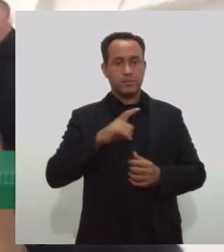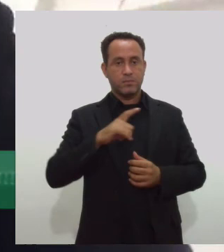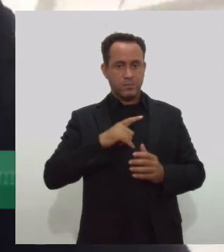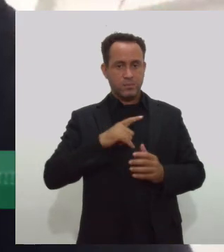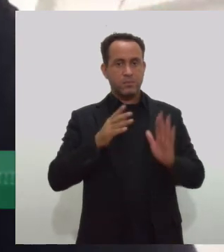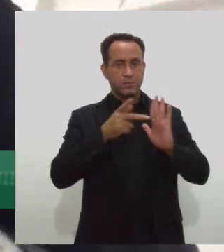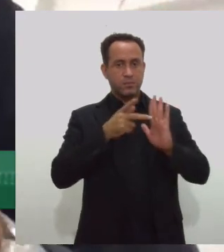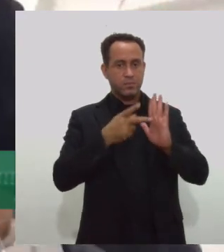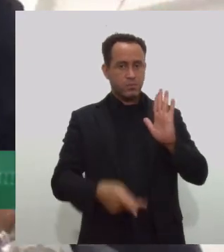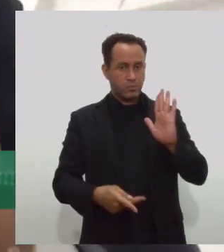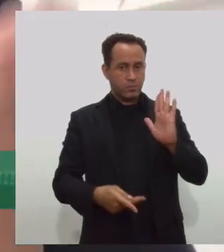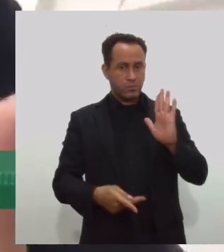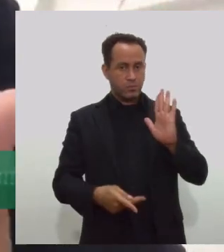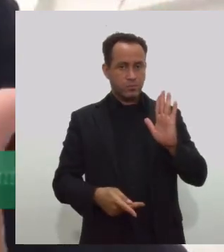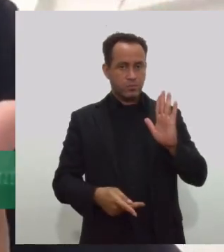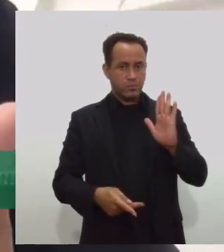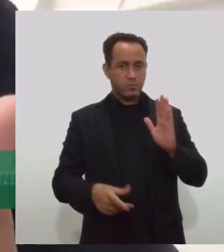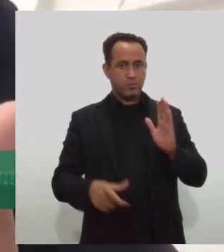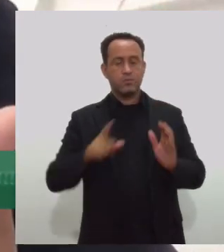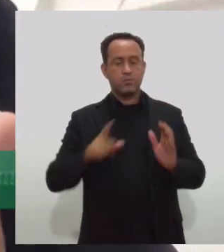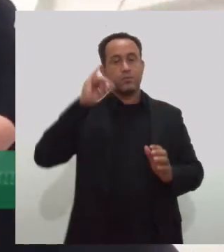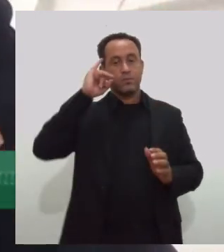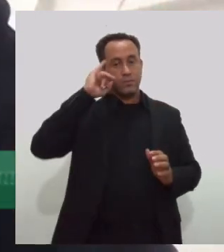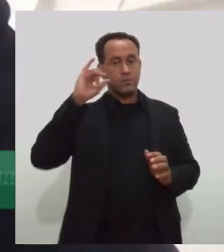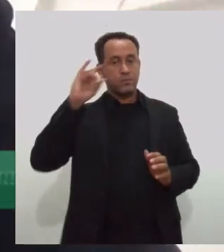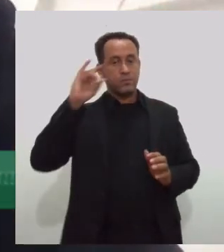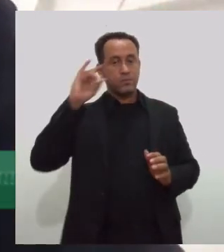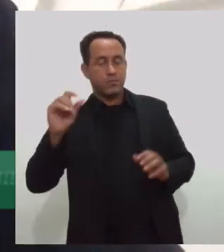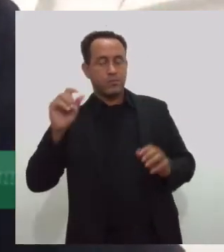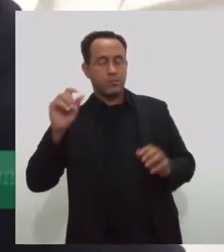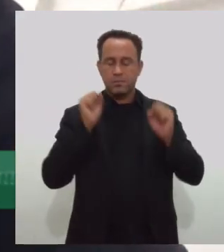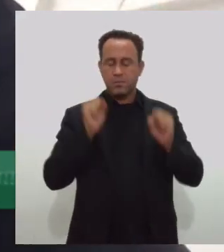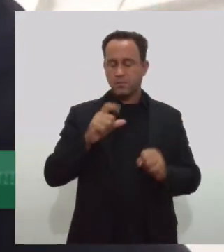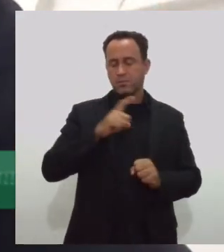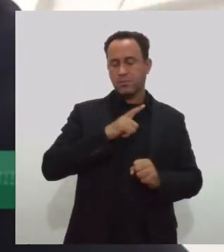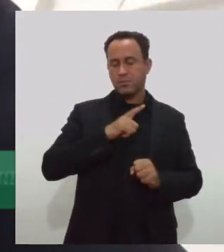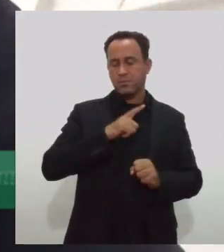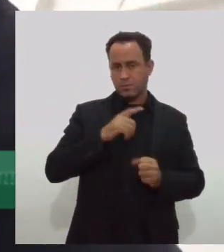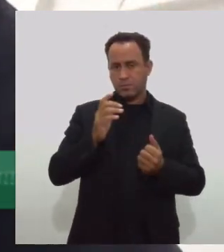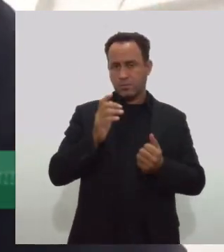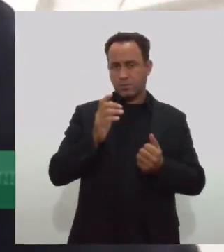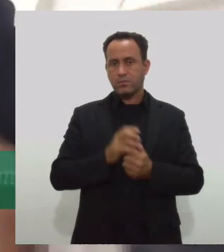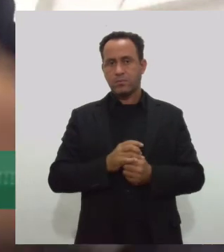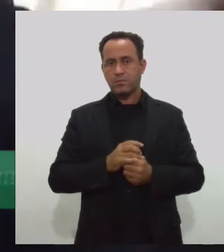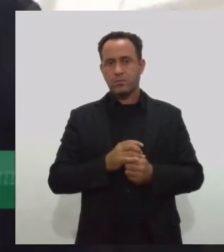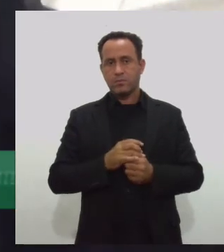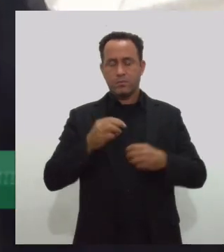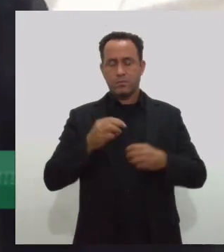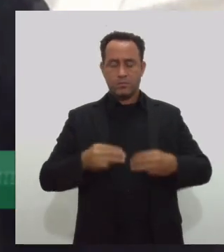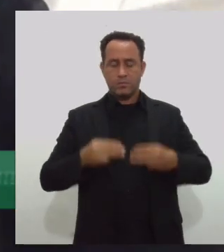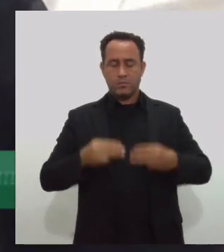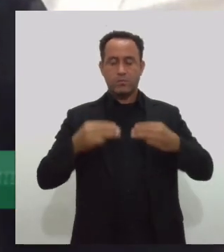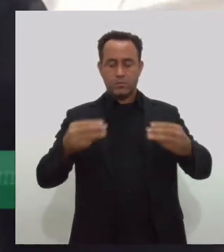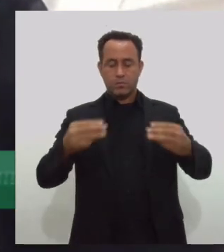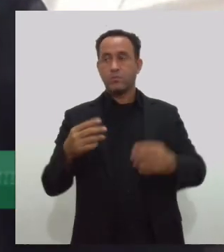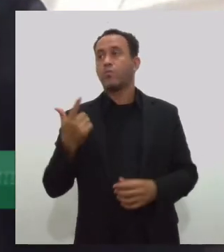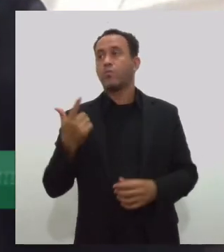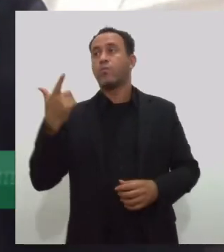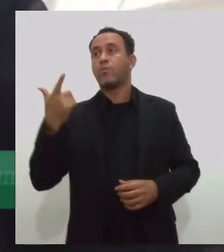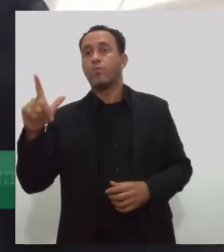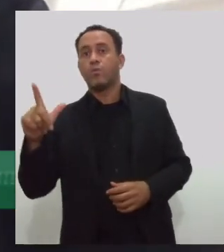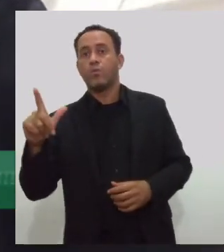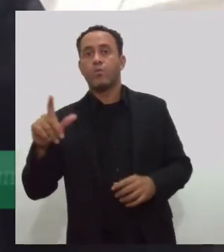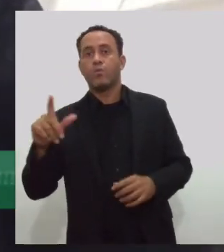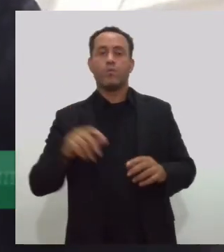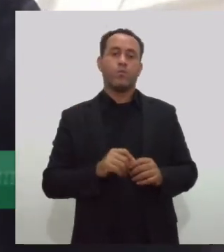há essa ideia de que pode ter algum membro do Ministério Público ou algum outro legitimado,